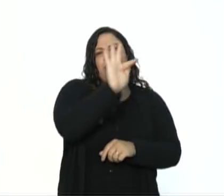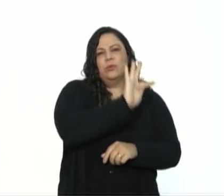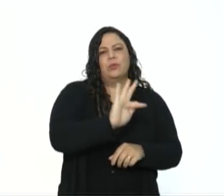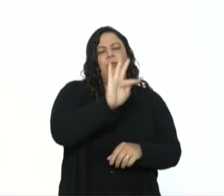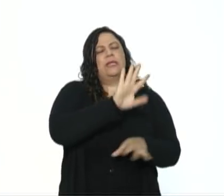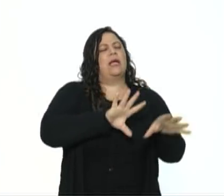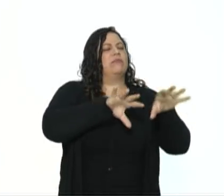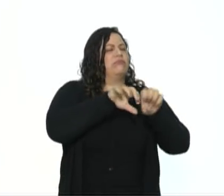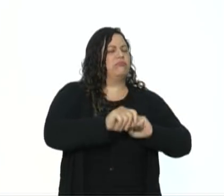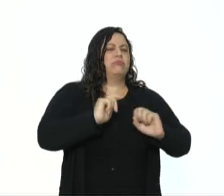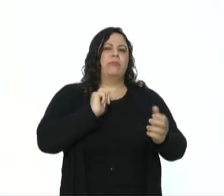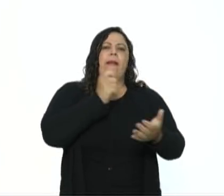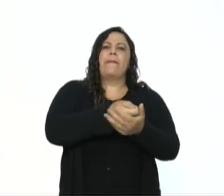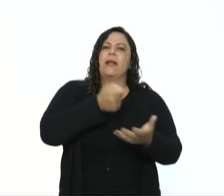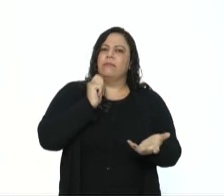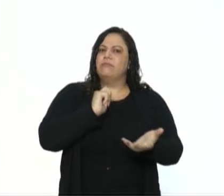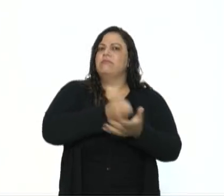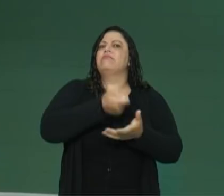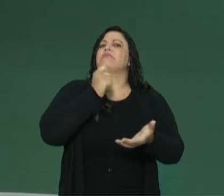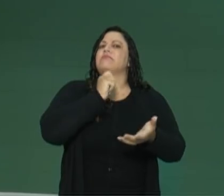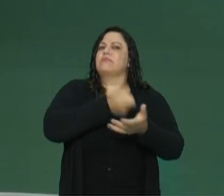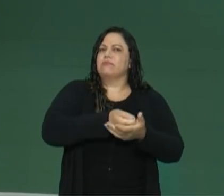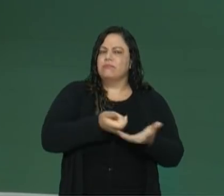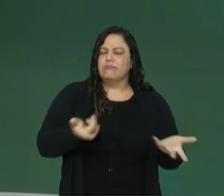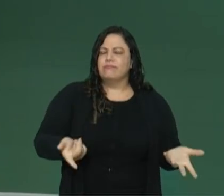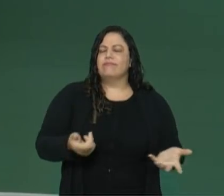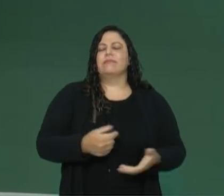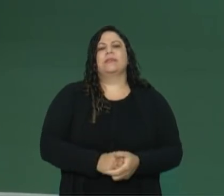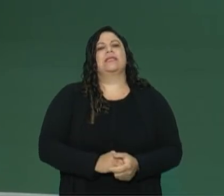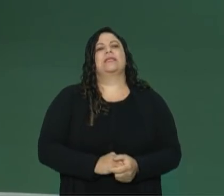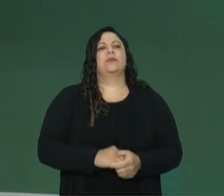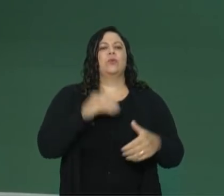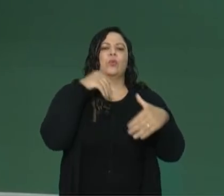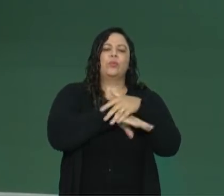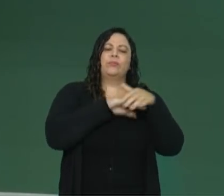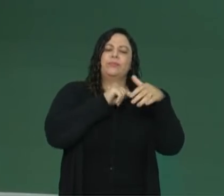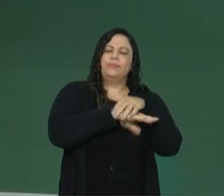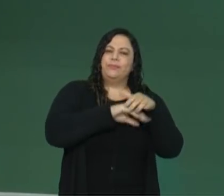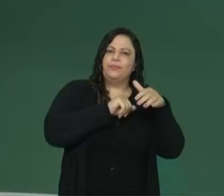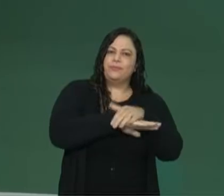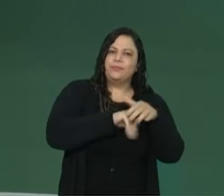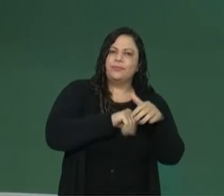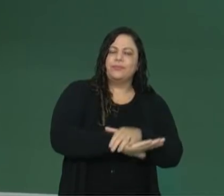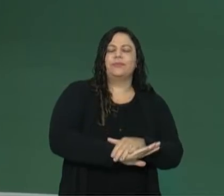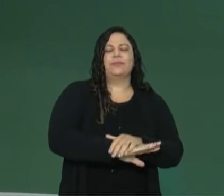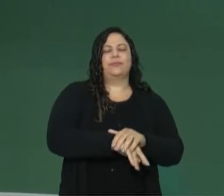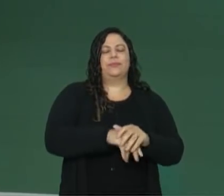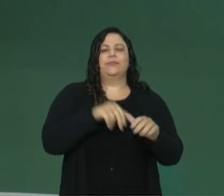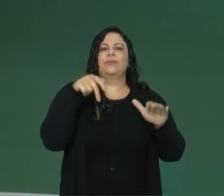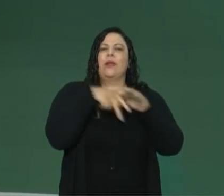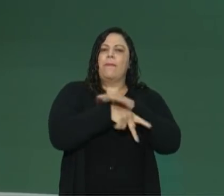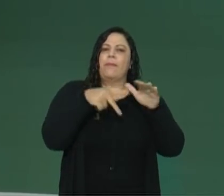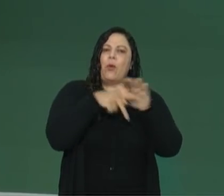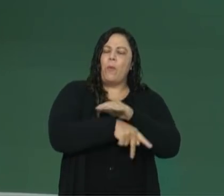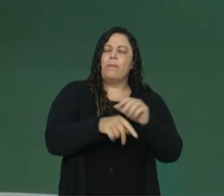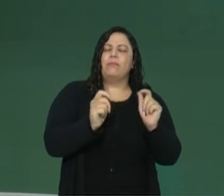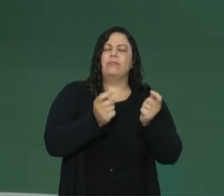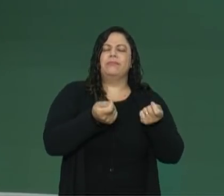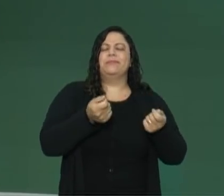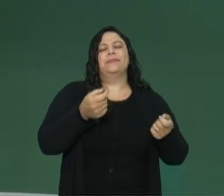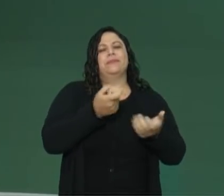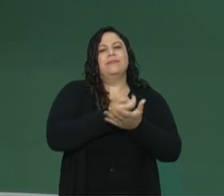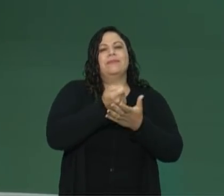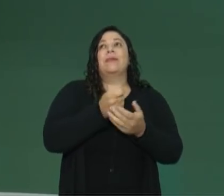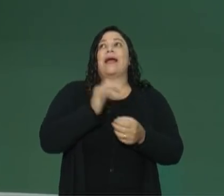um valor aí que essa pessoa esteja guardando, poupando para investir numa